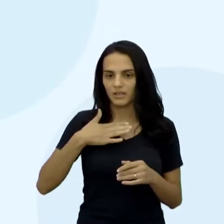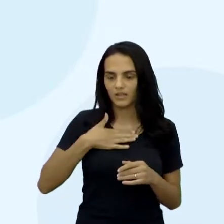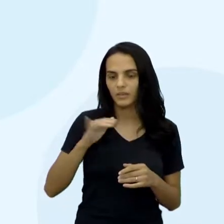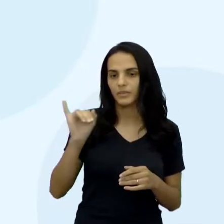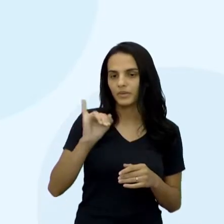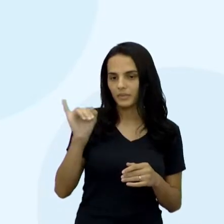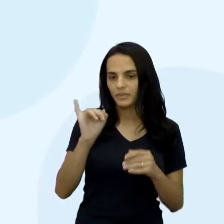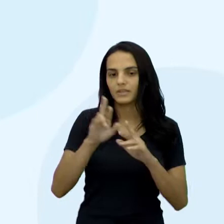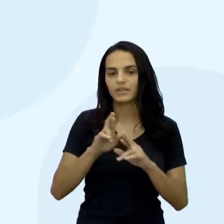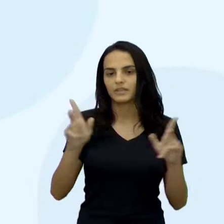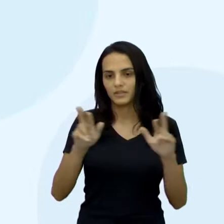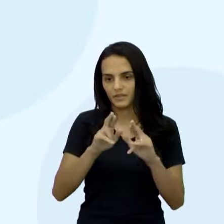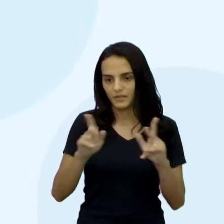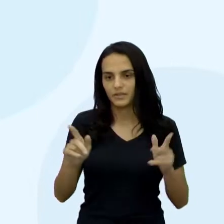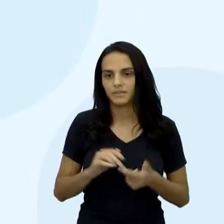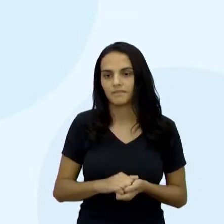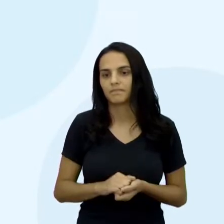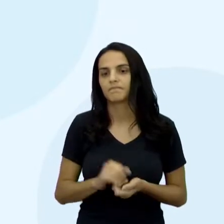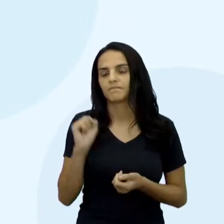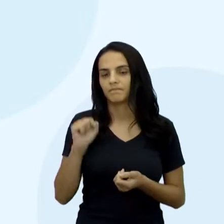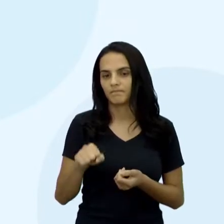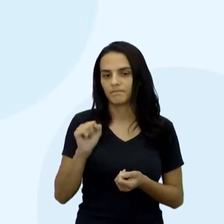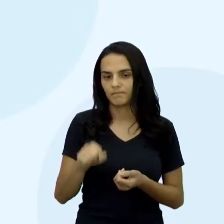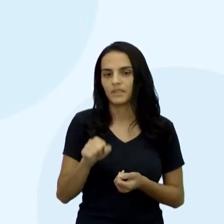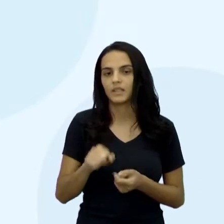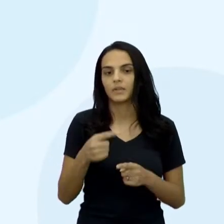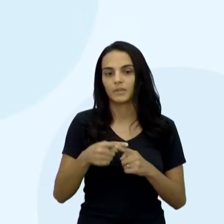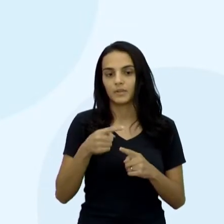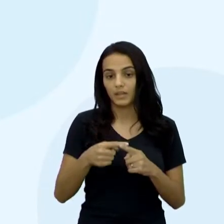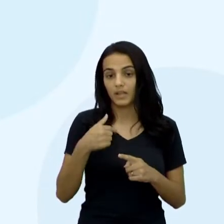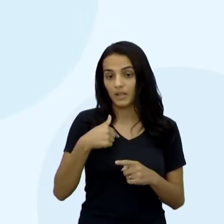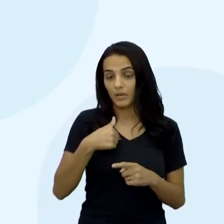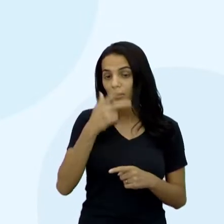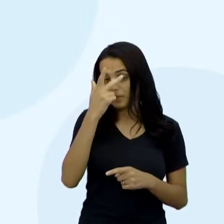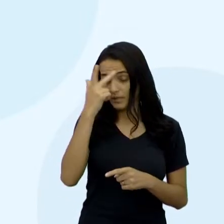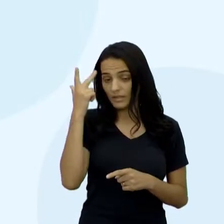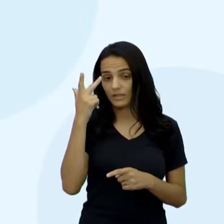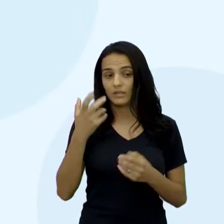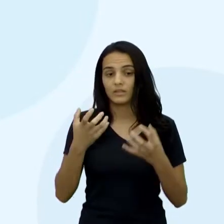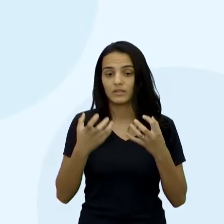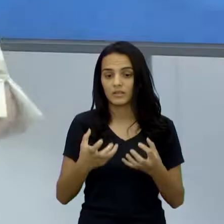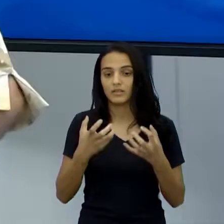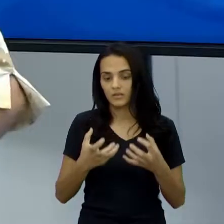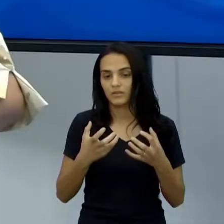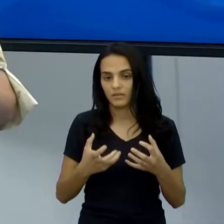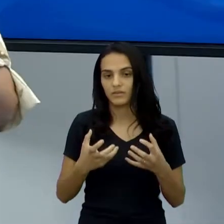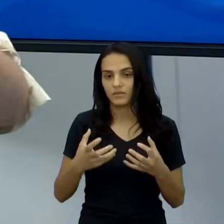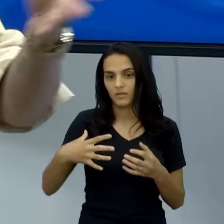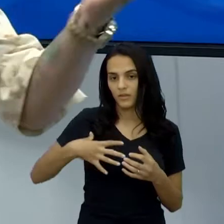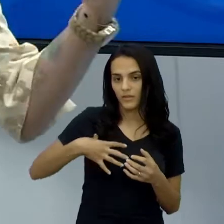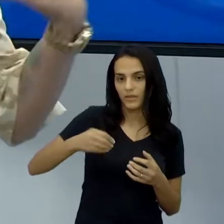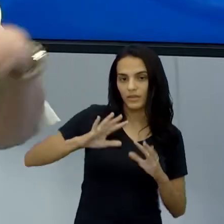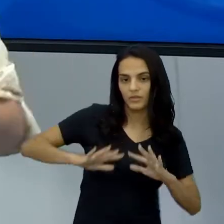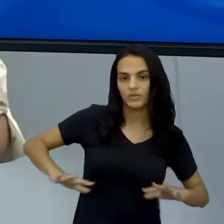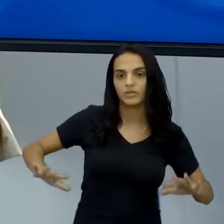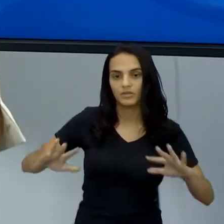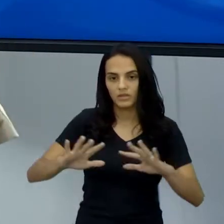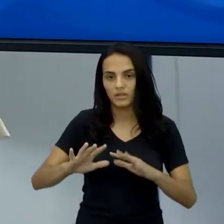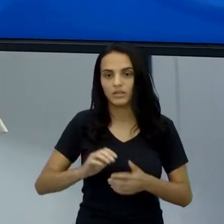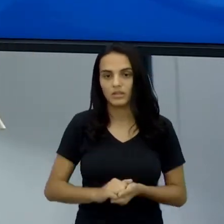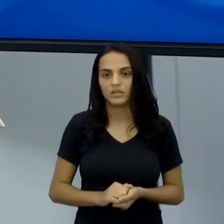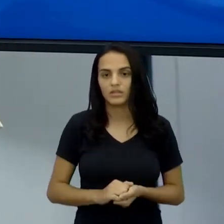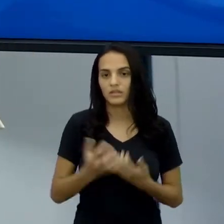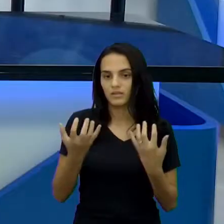diferente. Sim. Porque eu sou aquela pessoa que eu quis ter os filhos de todos aqueles que não